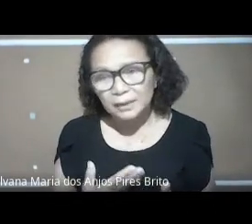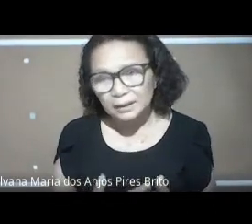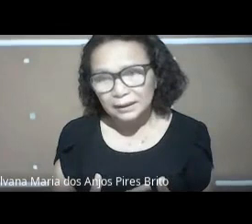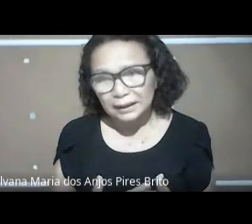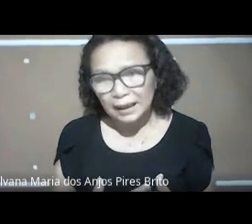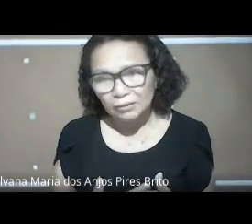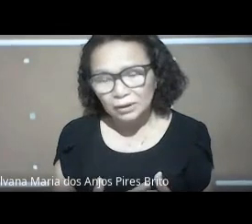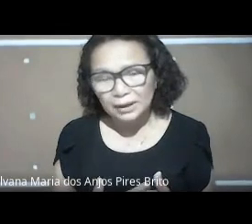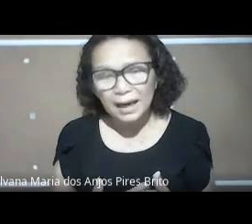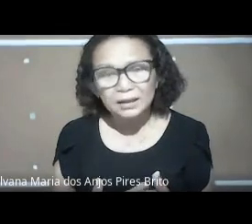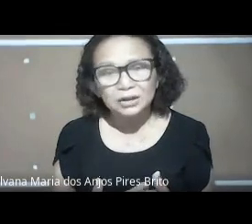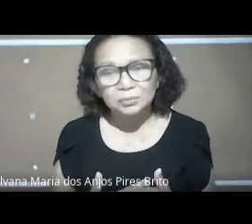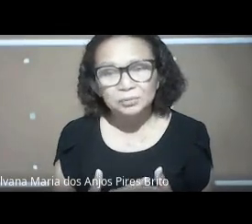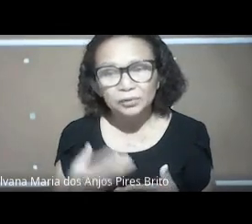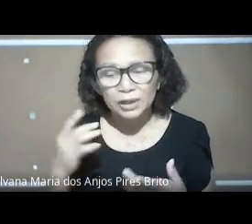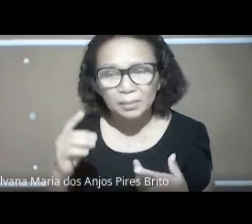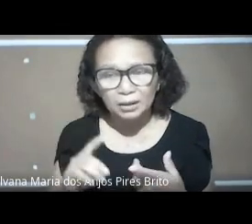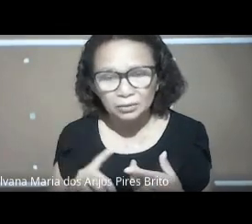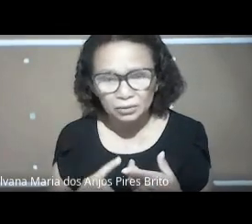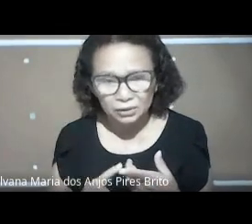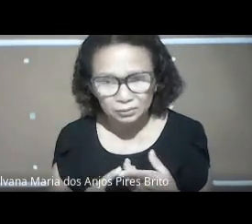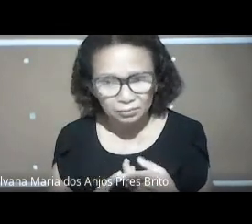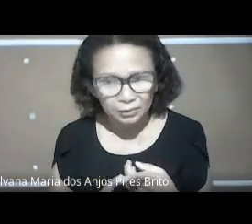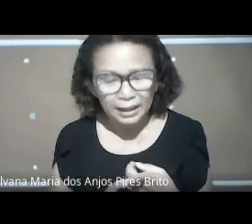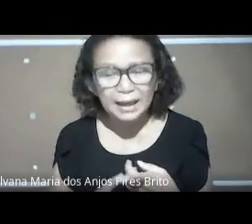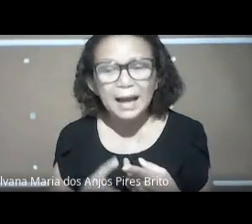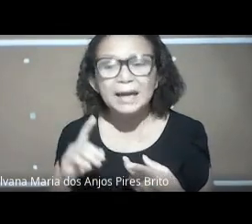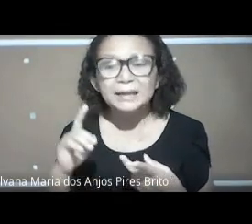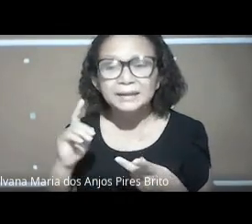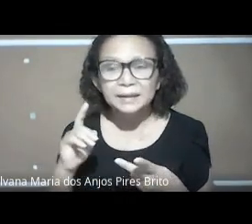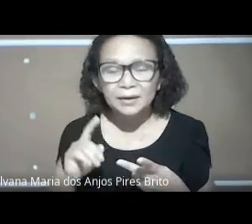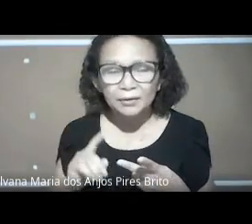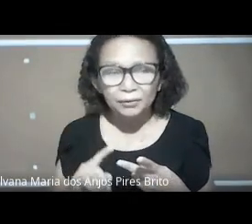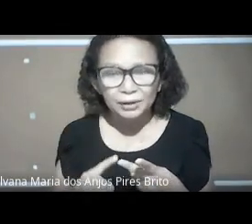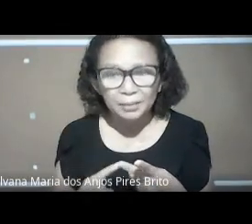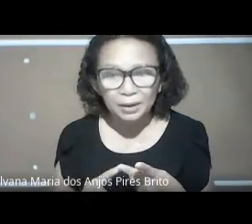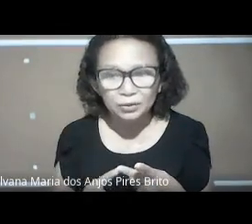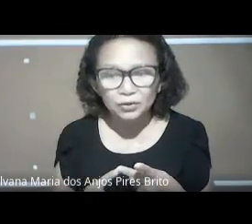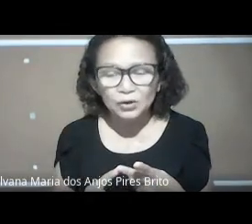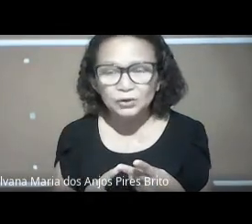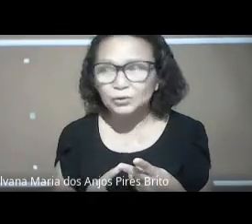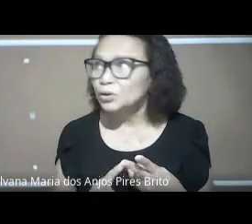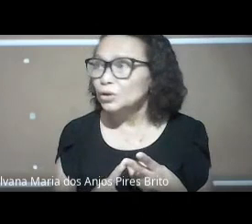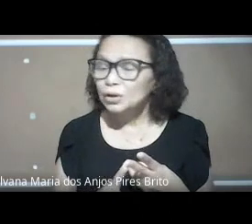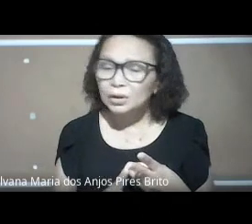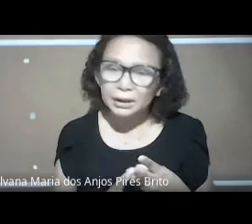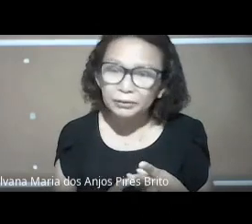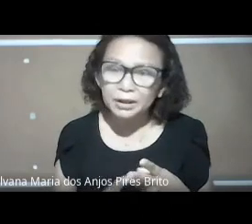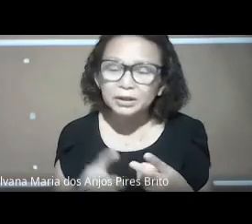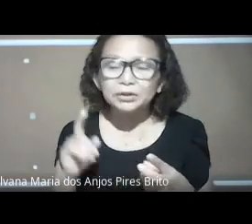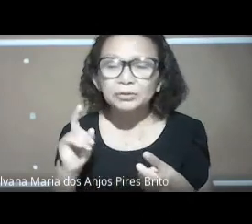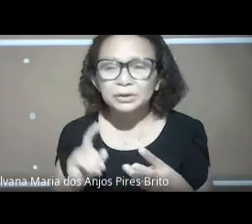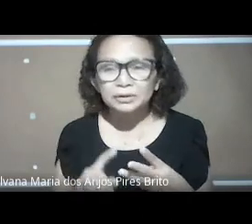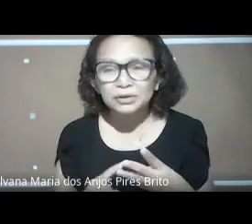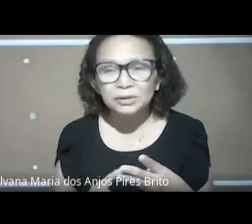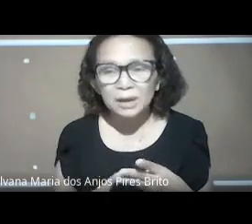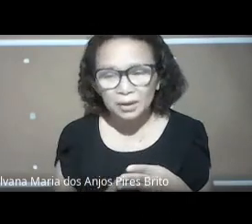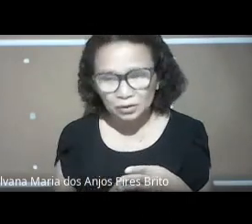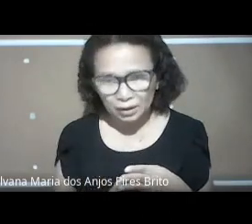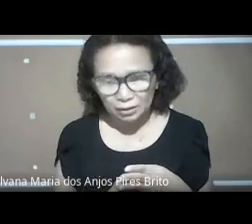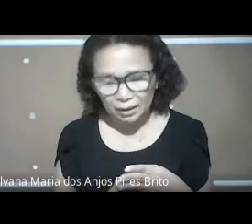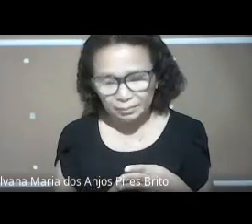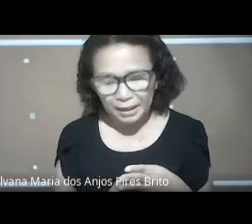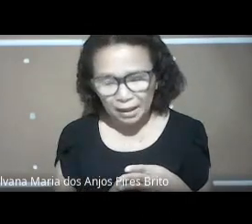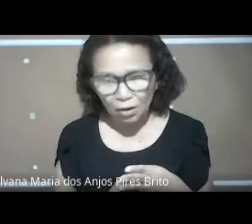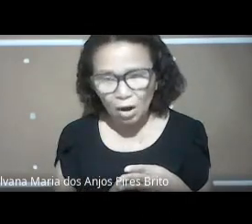videoaula da unidade, fundamentos legais, fundamentos sociolinguísticos e os